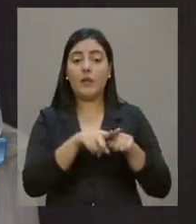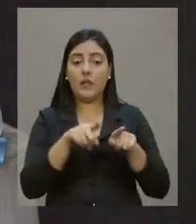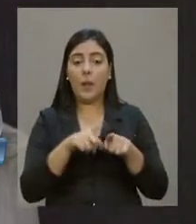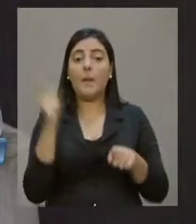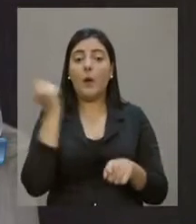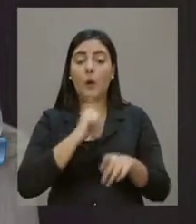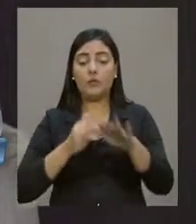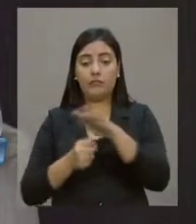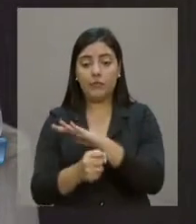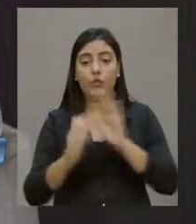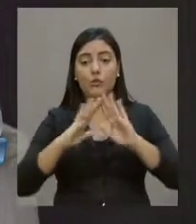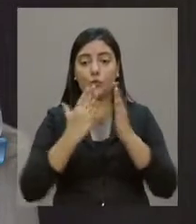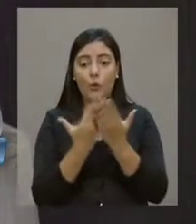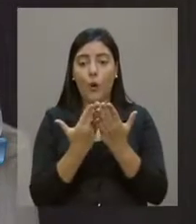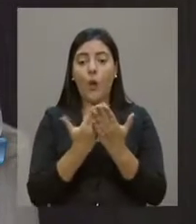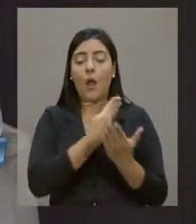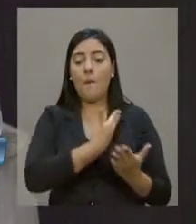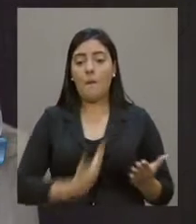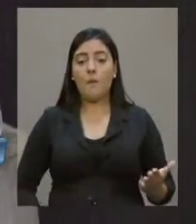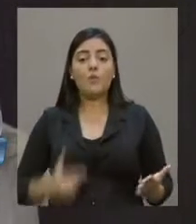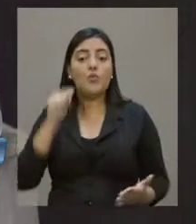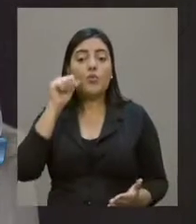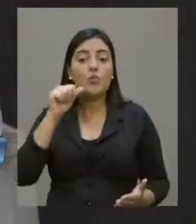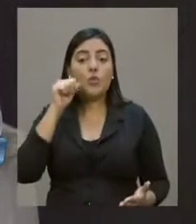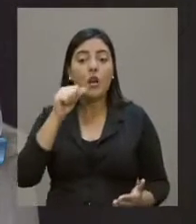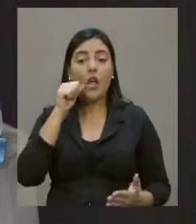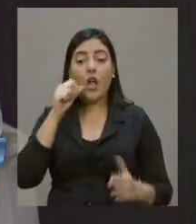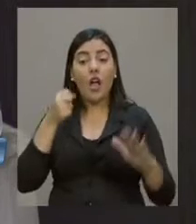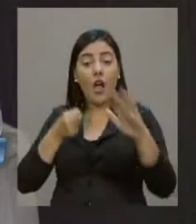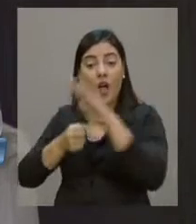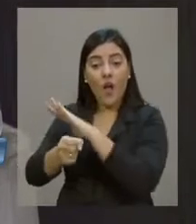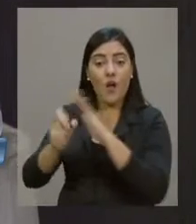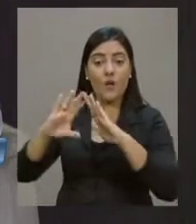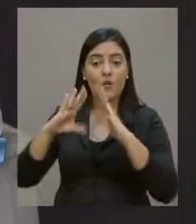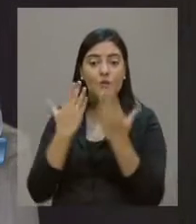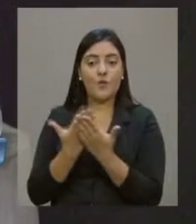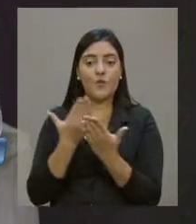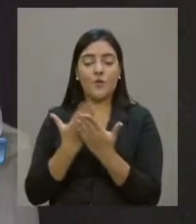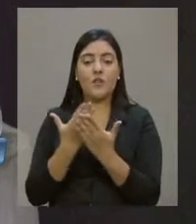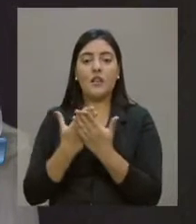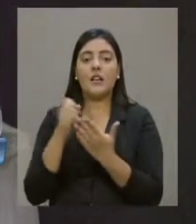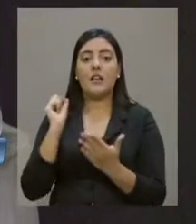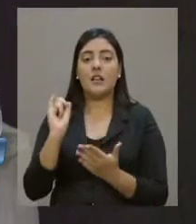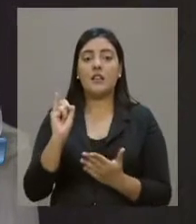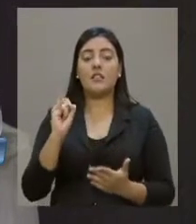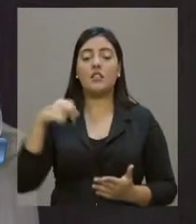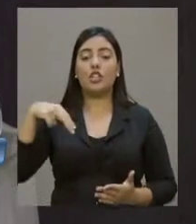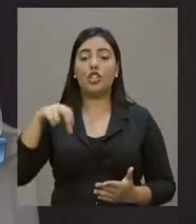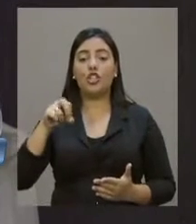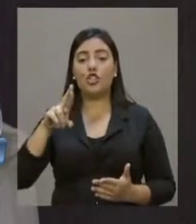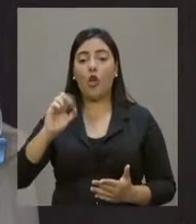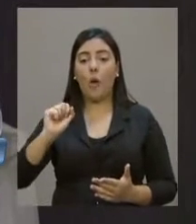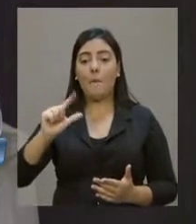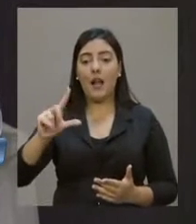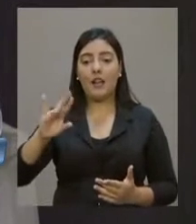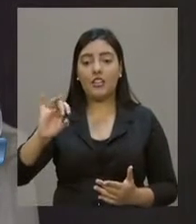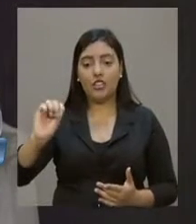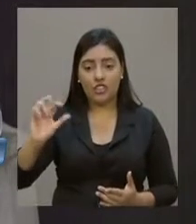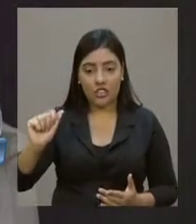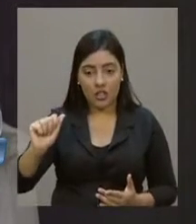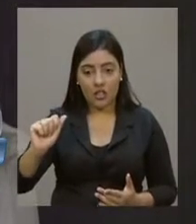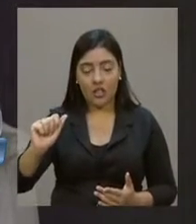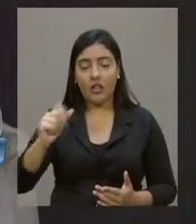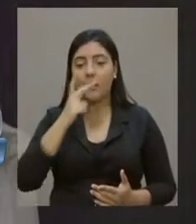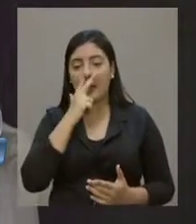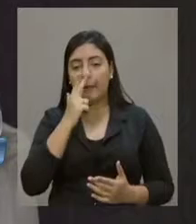à escola pública. As mulheres só adentravam à escola pública na condição de normalistas durante boa